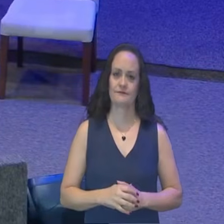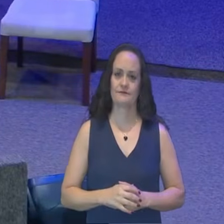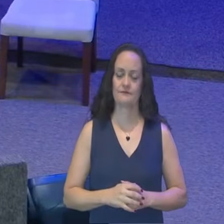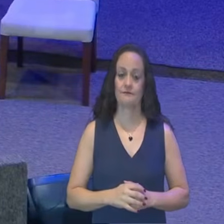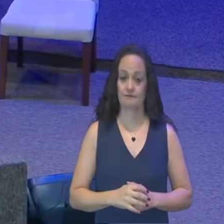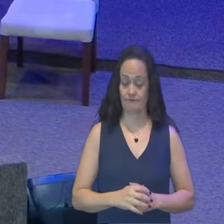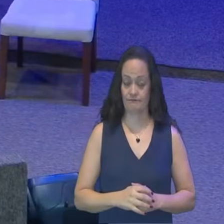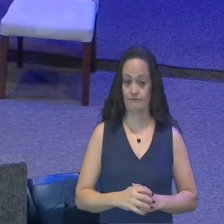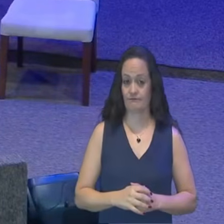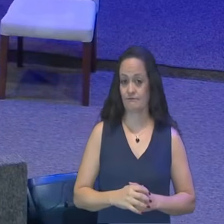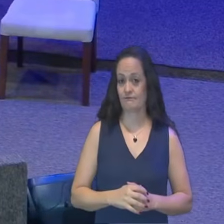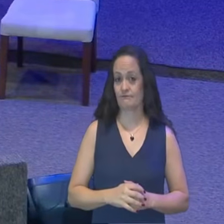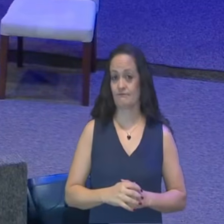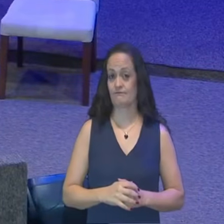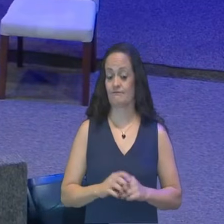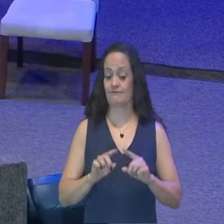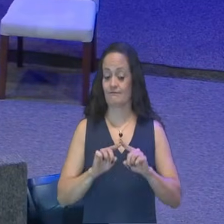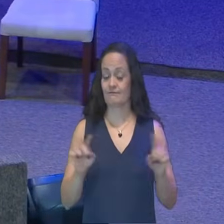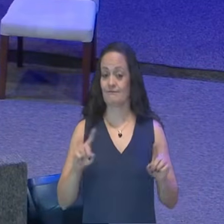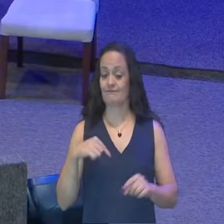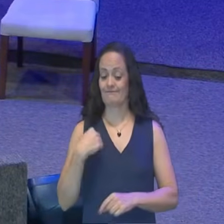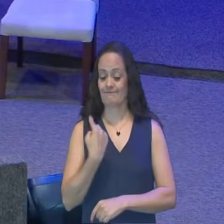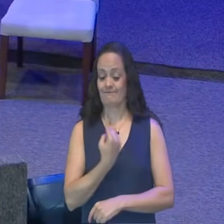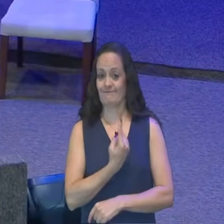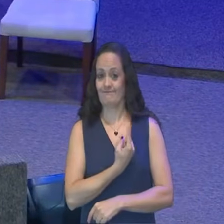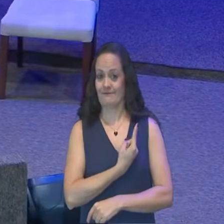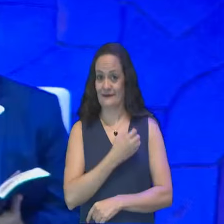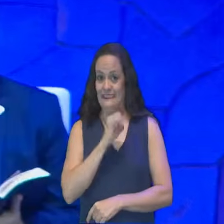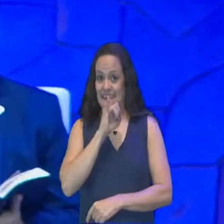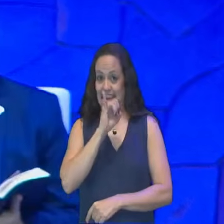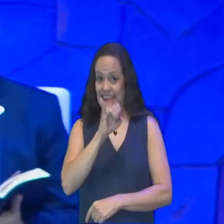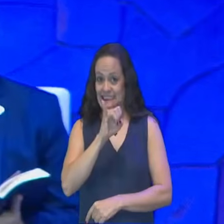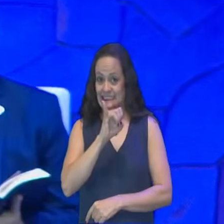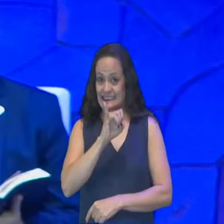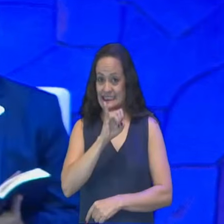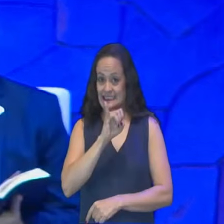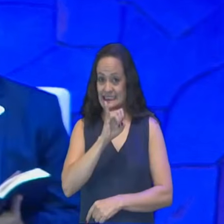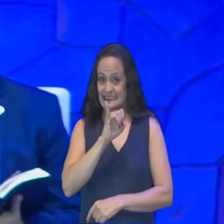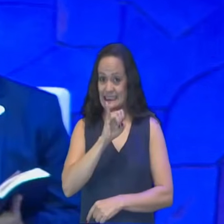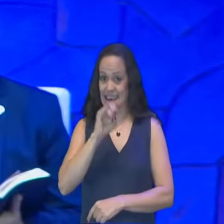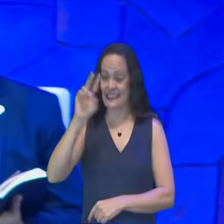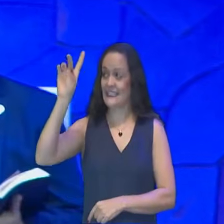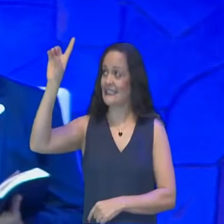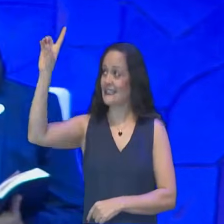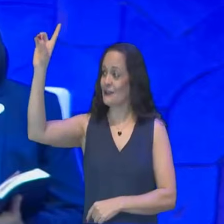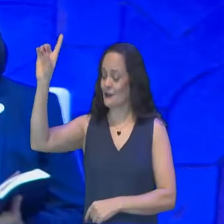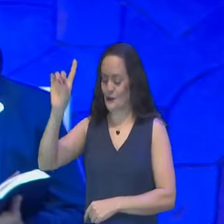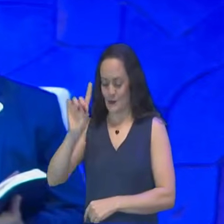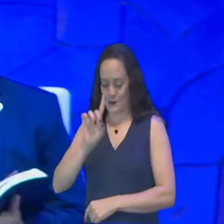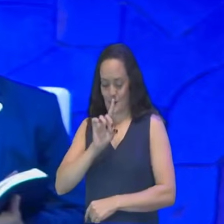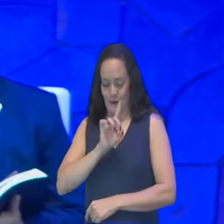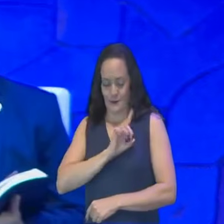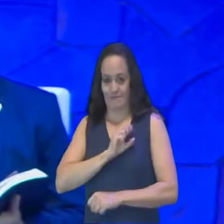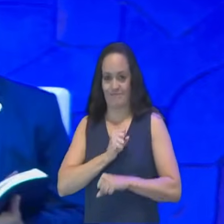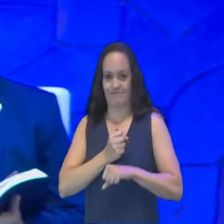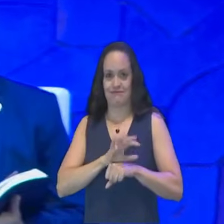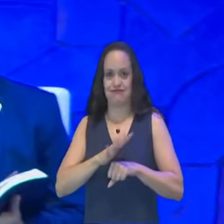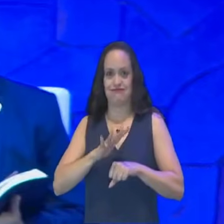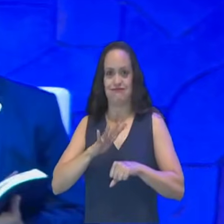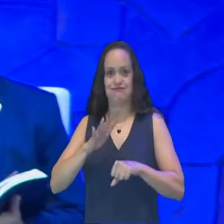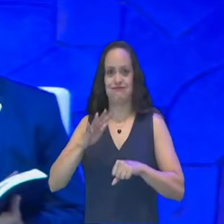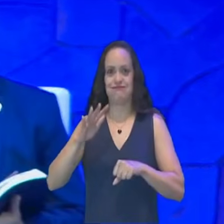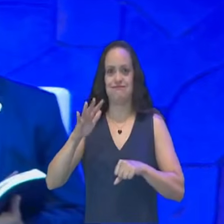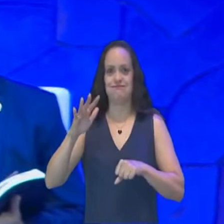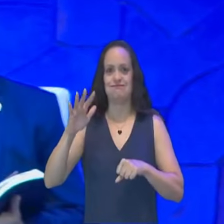Mas, meus irmãos, quando nós temos um olhar iluminado pelo Espírito Santo, o Espírito Santo ele